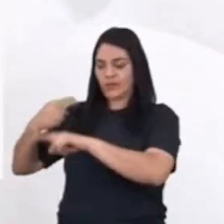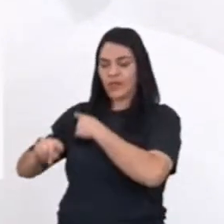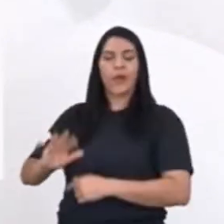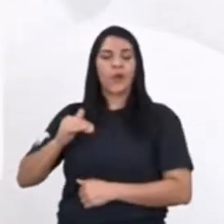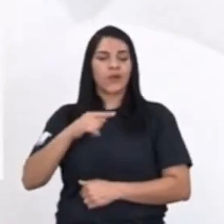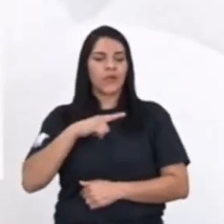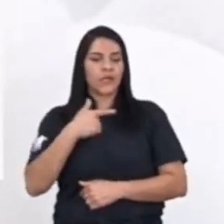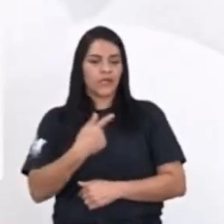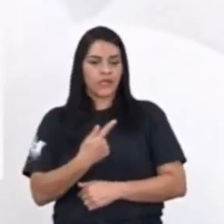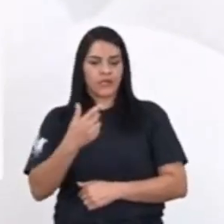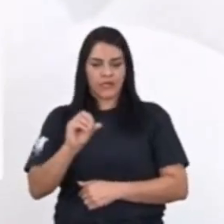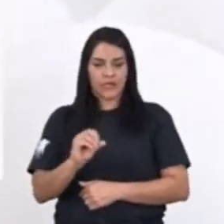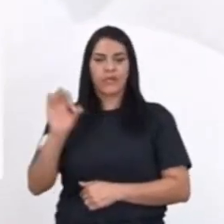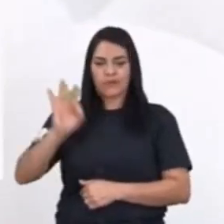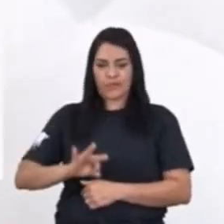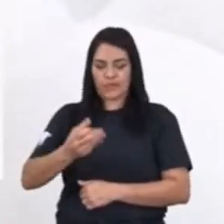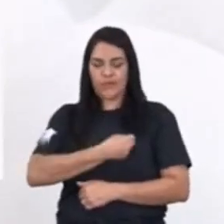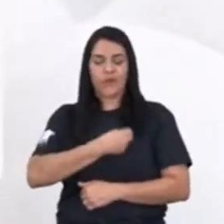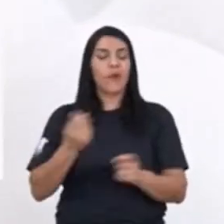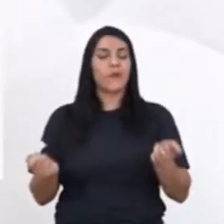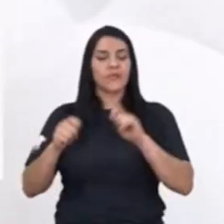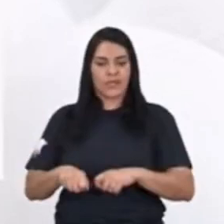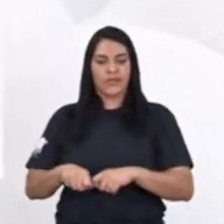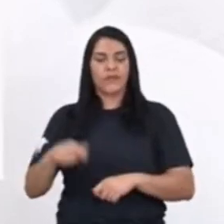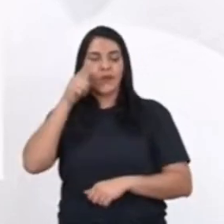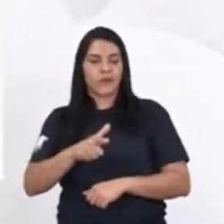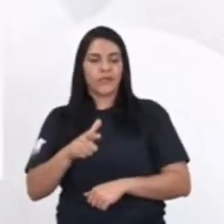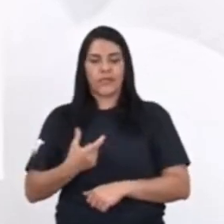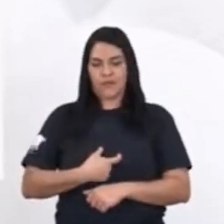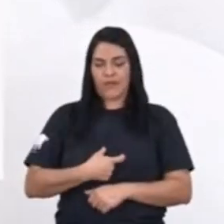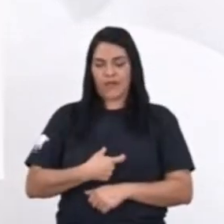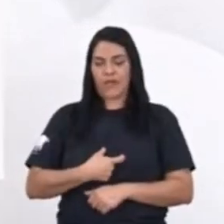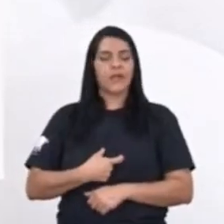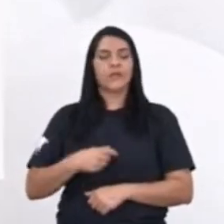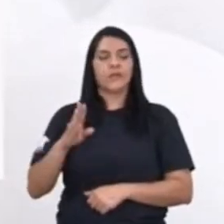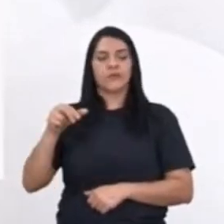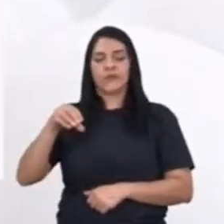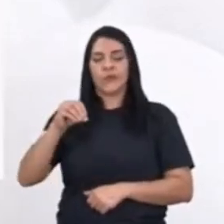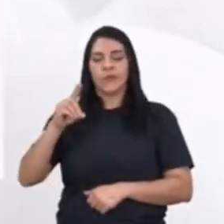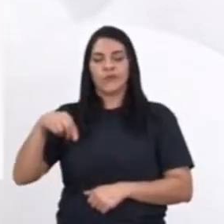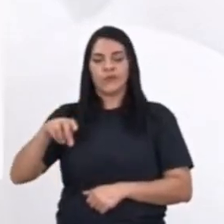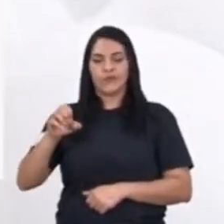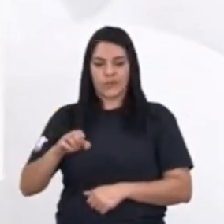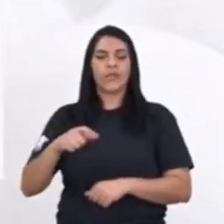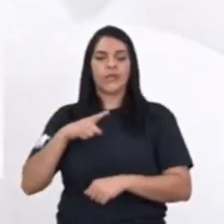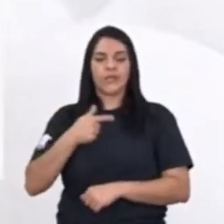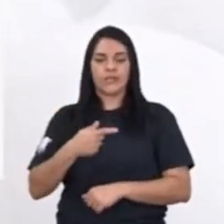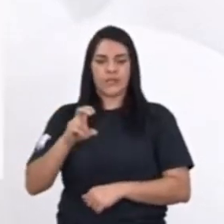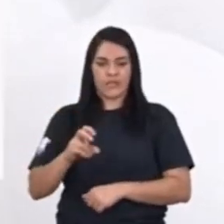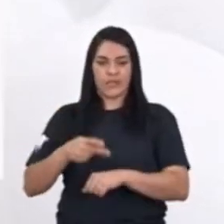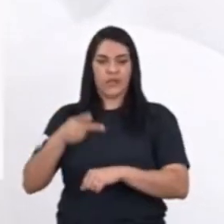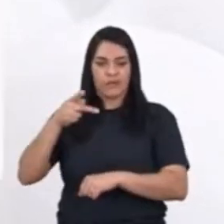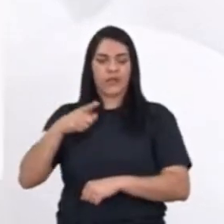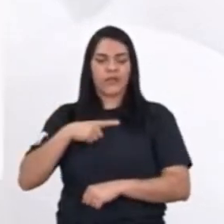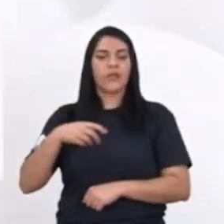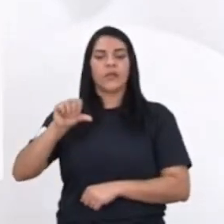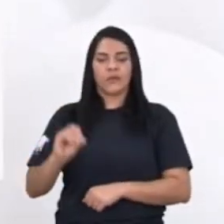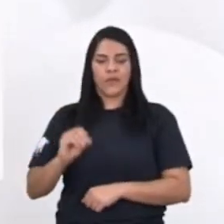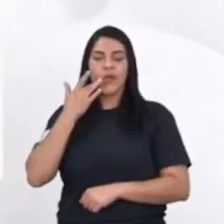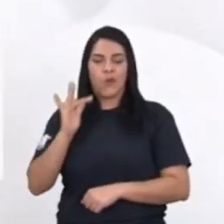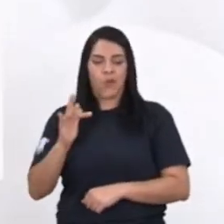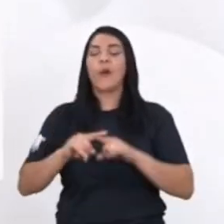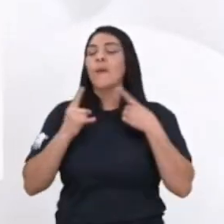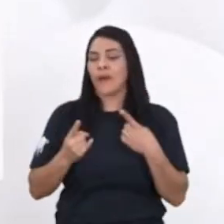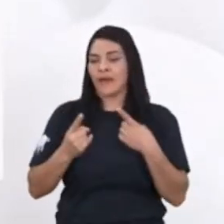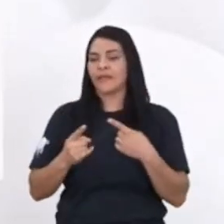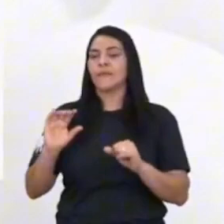Quando ele atingir 60% dos pontos possíveis, ele vai ganhar a medalha de bronze. Quando ele atingir 75%, a medalha de prata. Quando ele atingir 90%, a medalha de ouro.